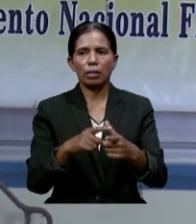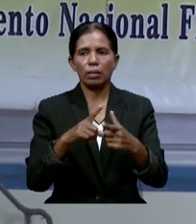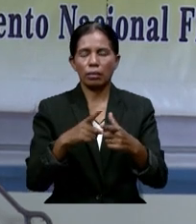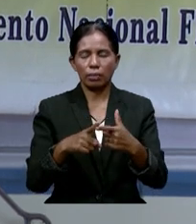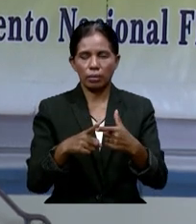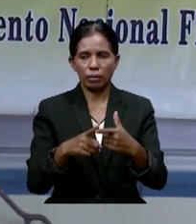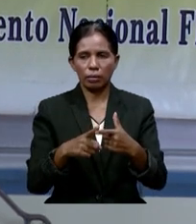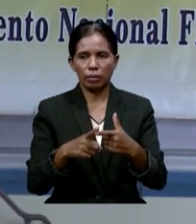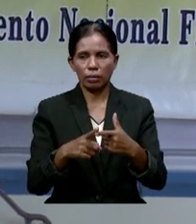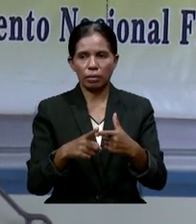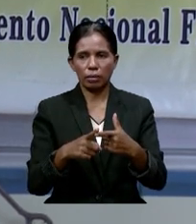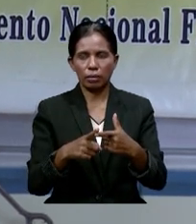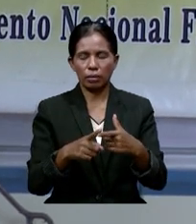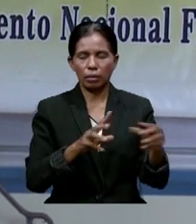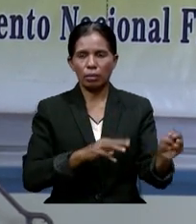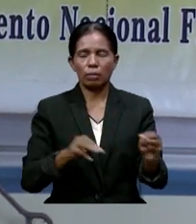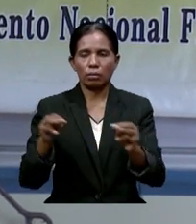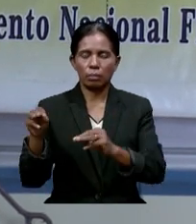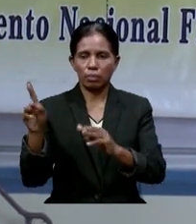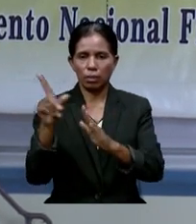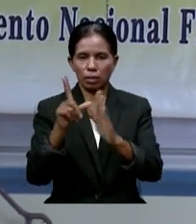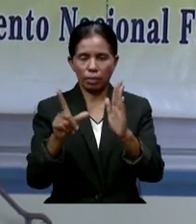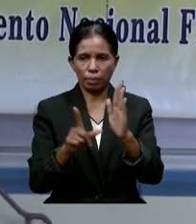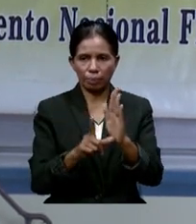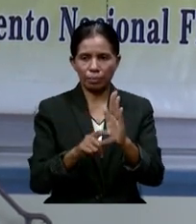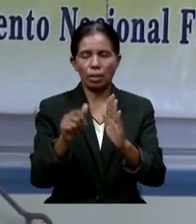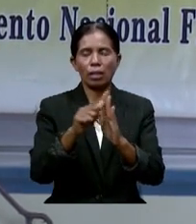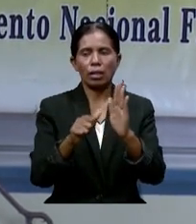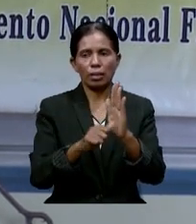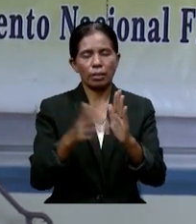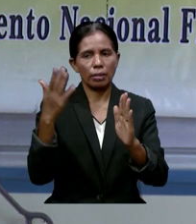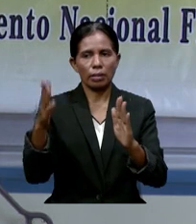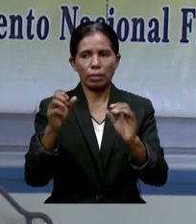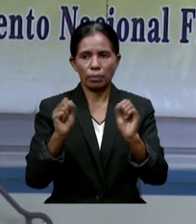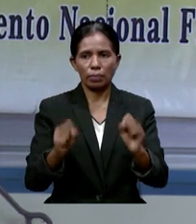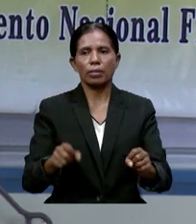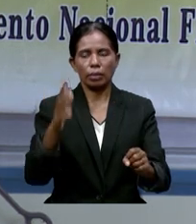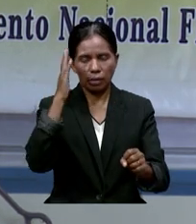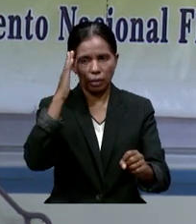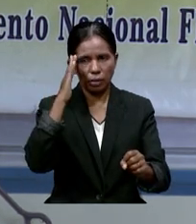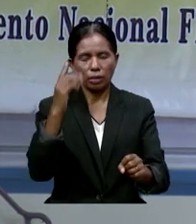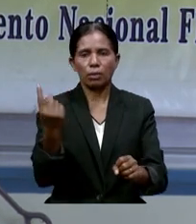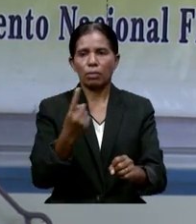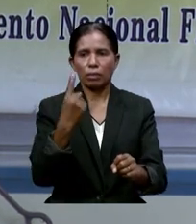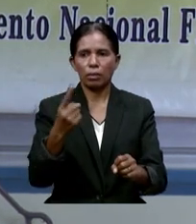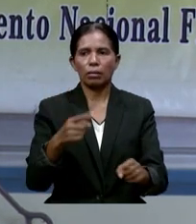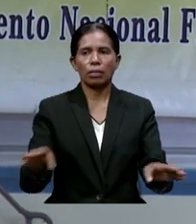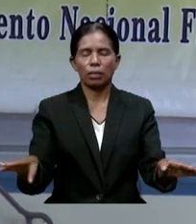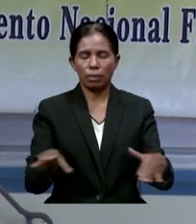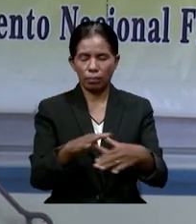lá, altera o artigo Irané, por considera de